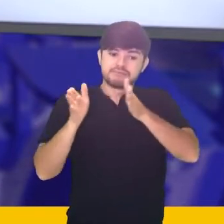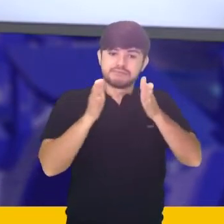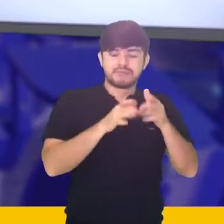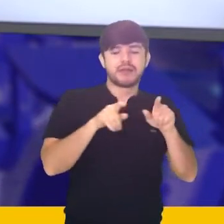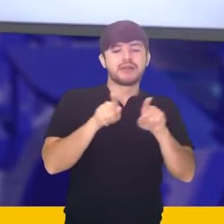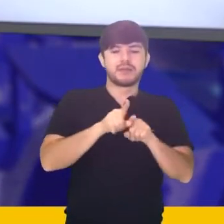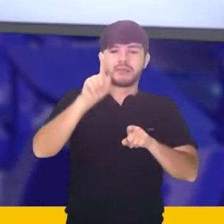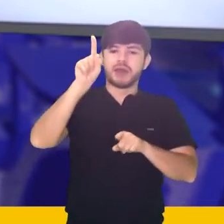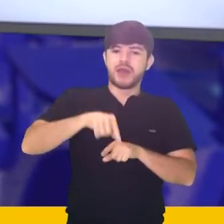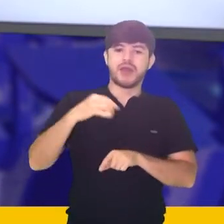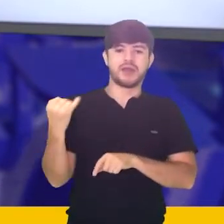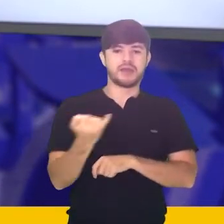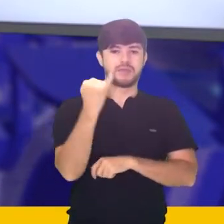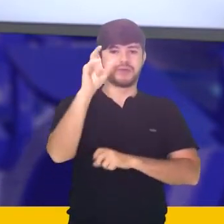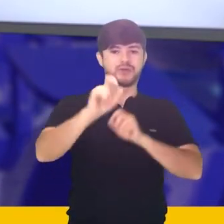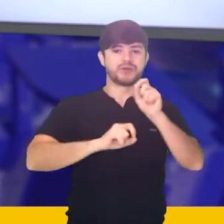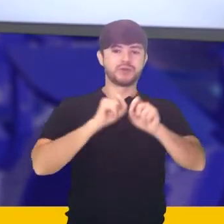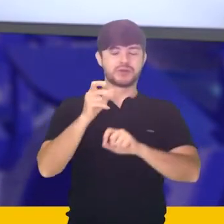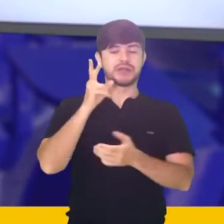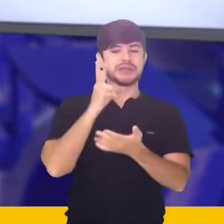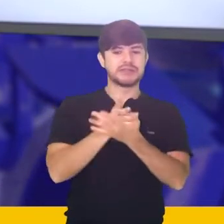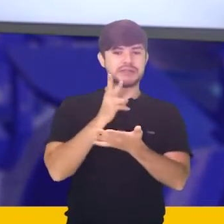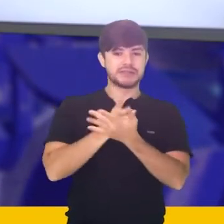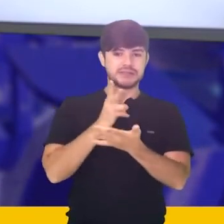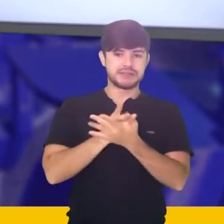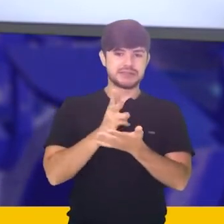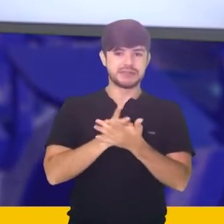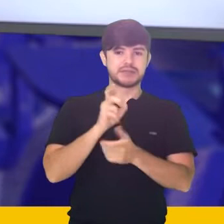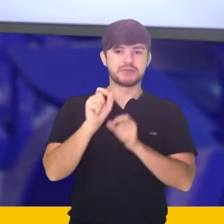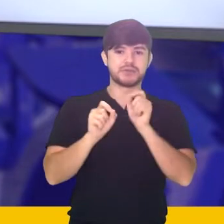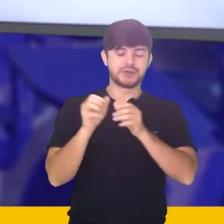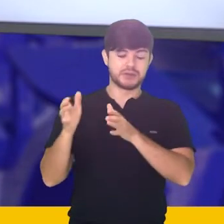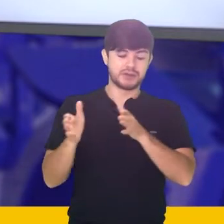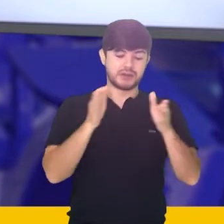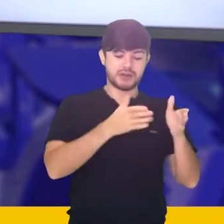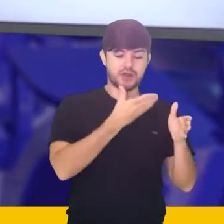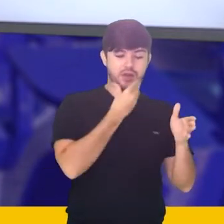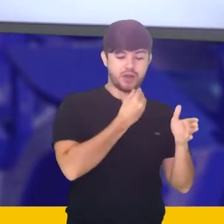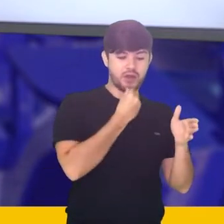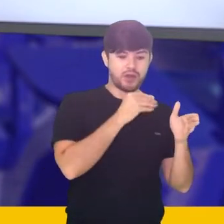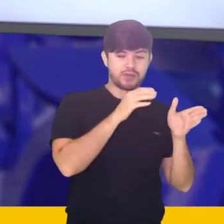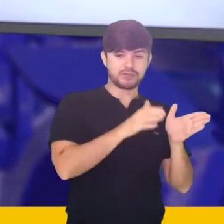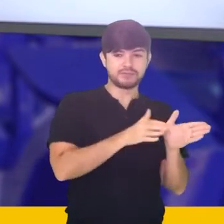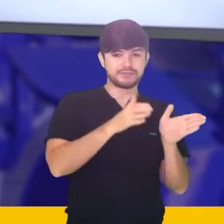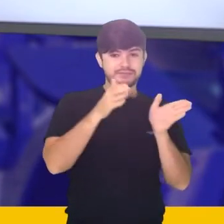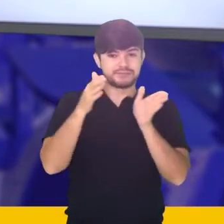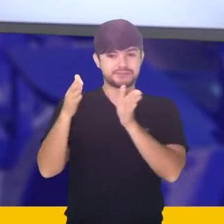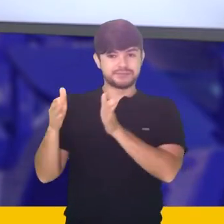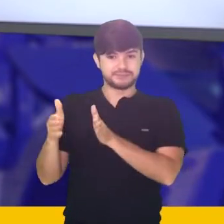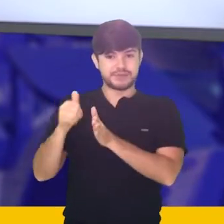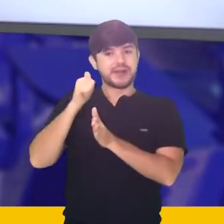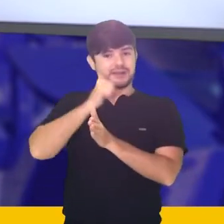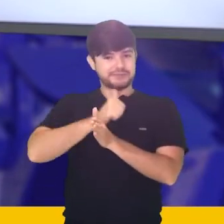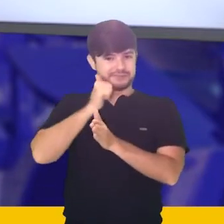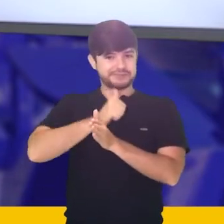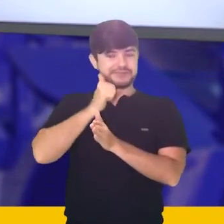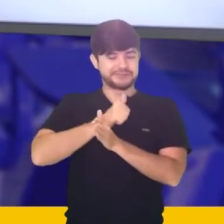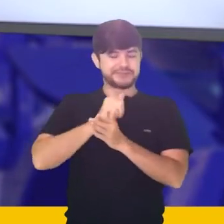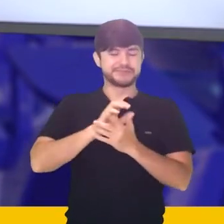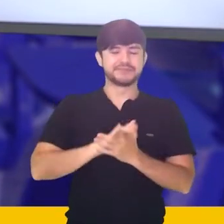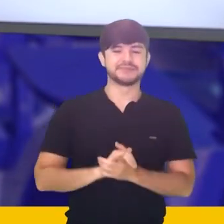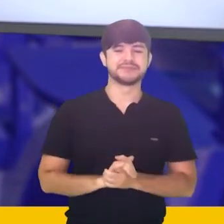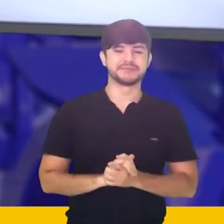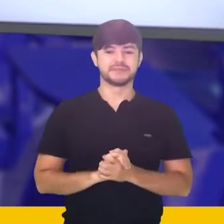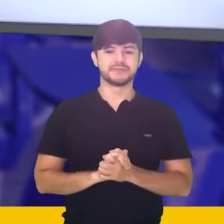também, isso é bem que a gente vai ter sempre a população masculina, né, e do outro lado a população feminina,